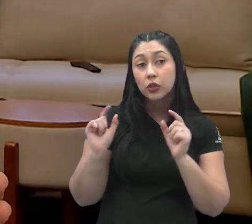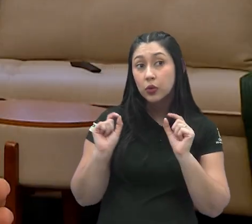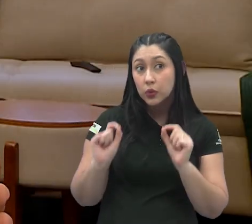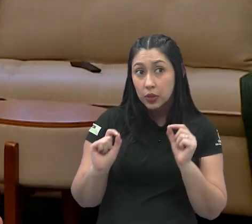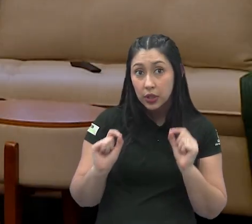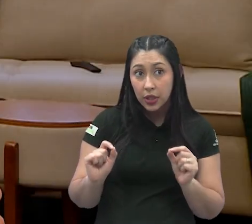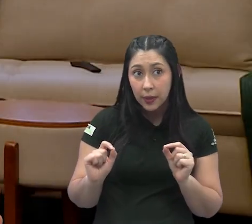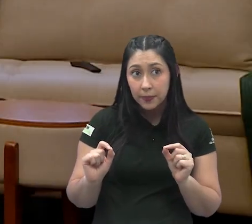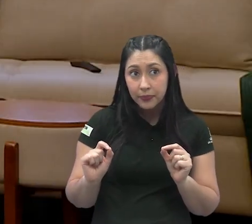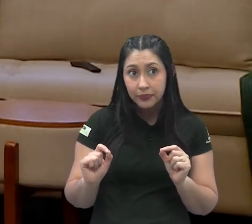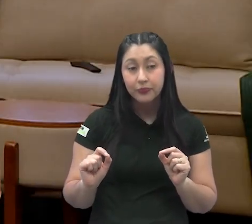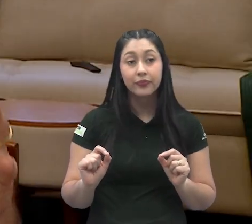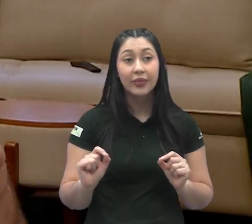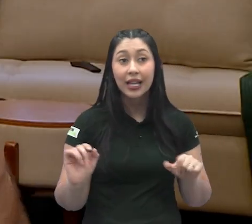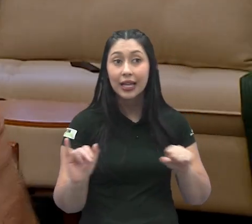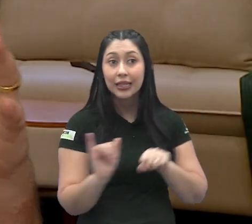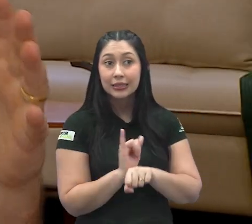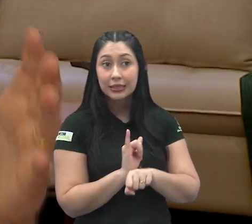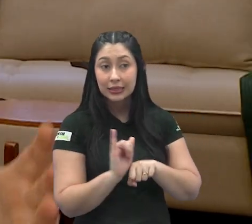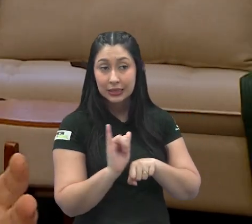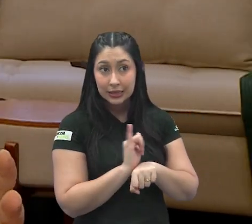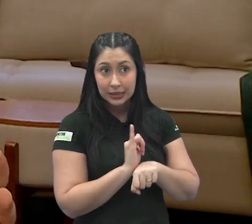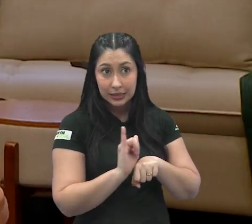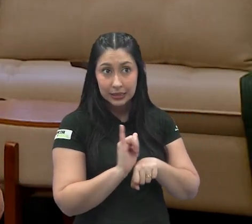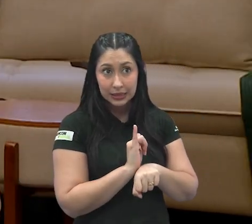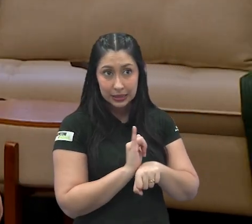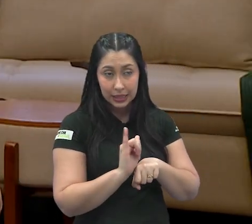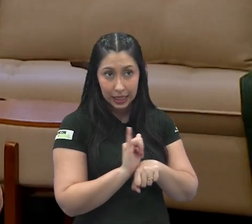a partir daí foi criar alguns